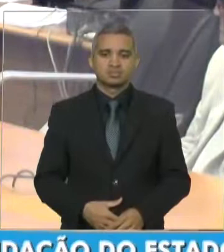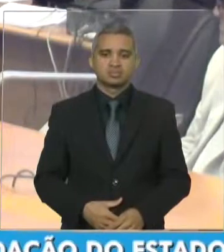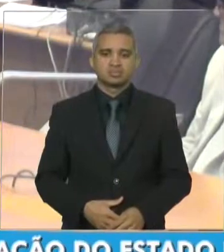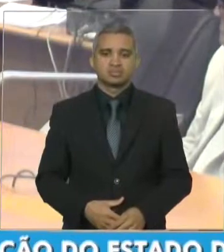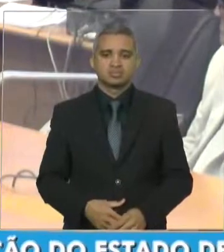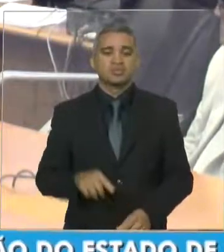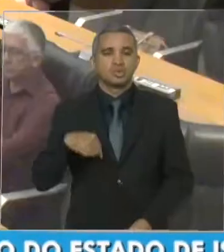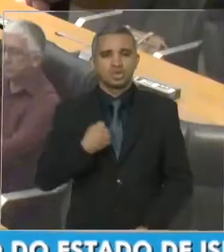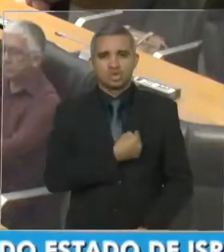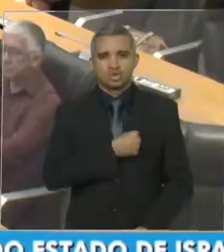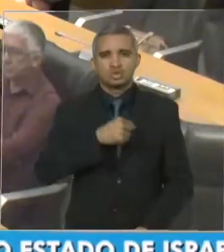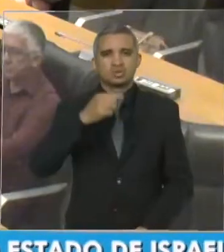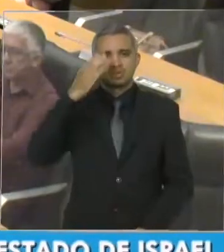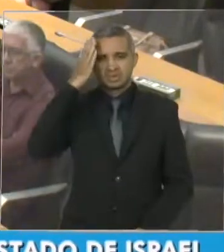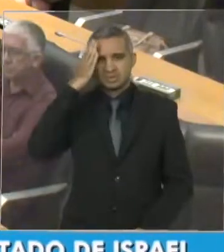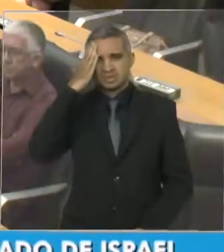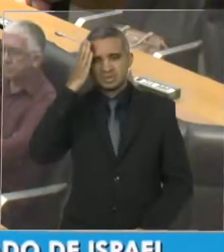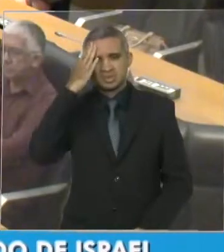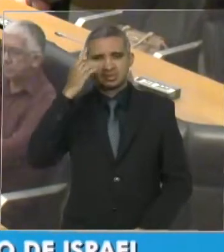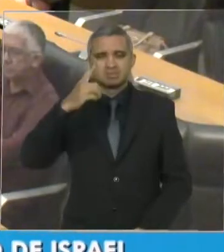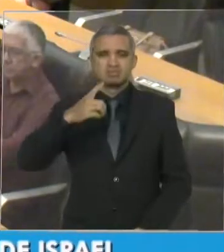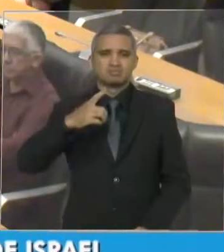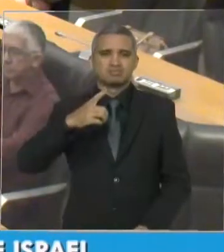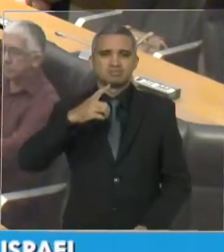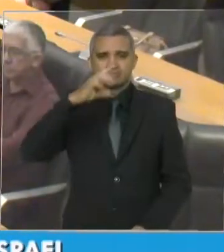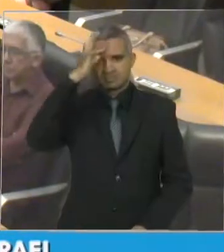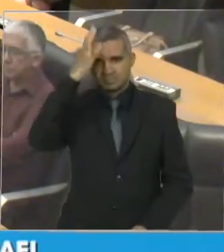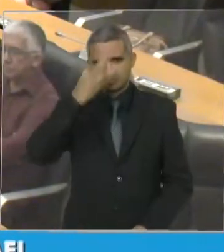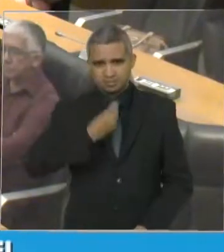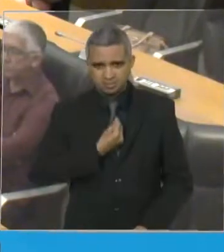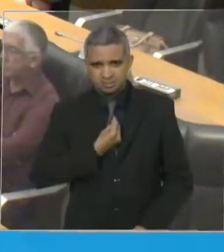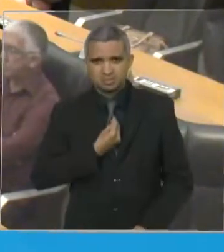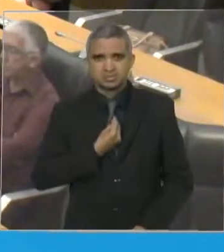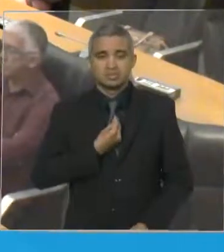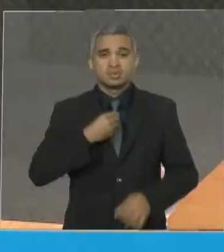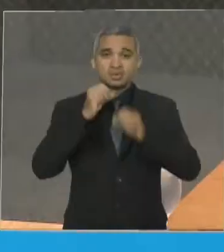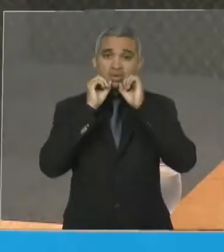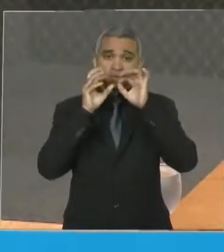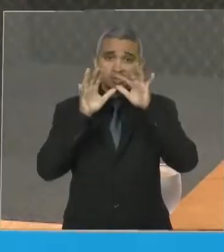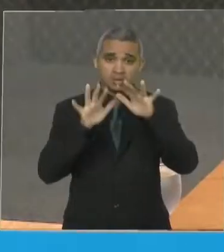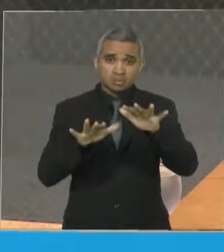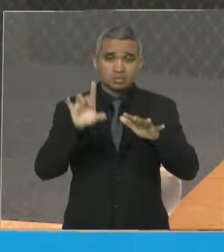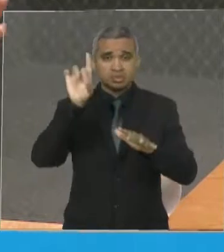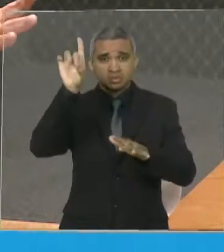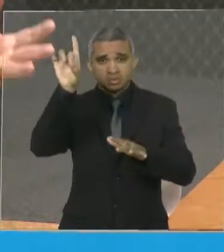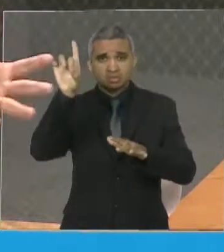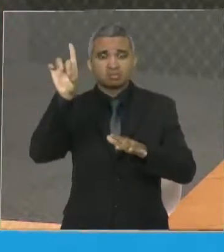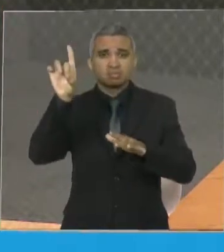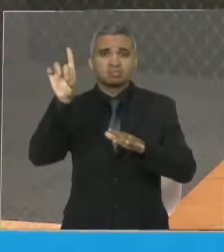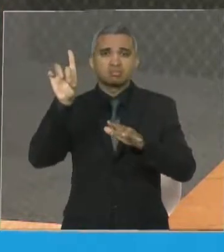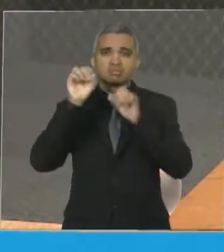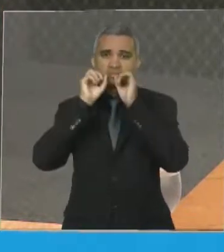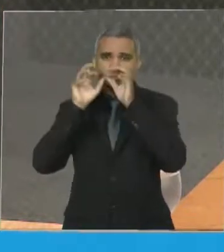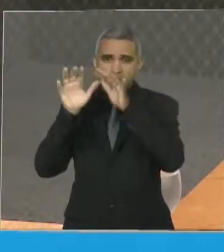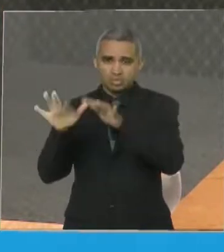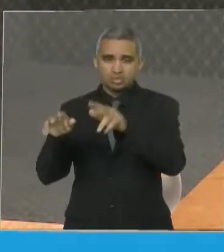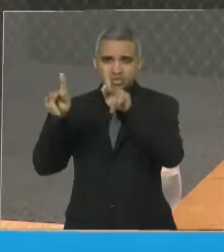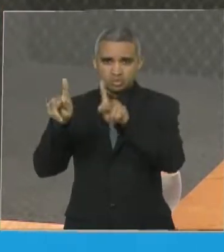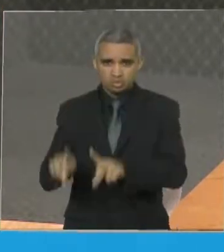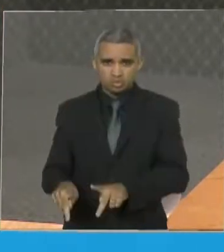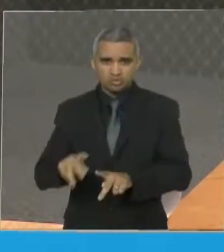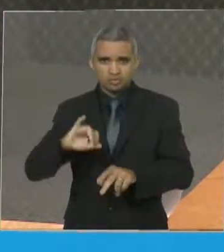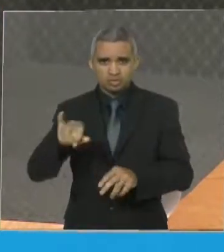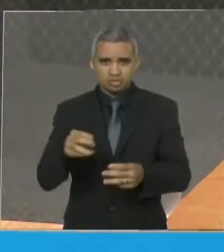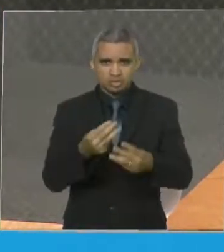compreensão espiritual, assim como a bênção de Deus está sobre o povo judeu, está sobre o povo, o Estado de